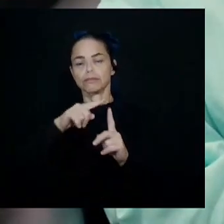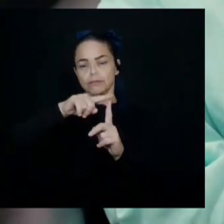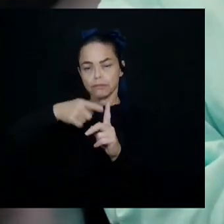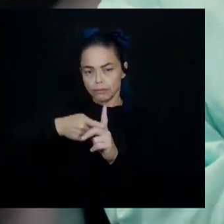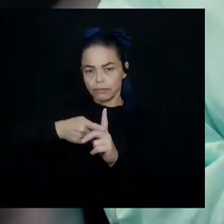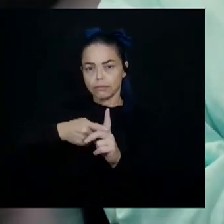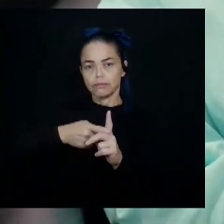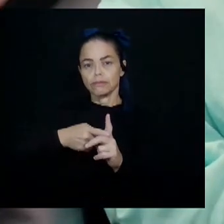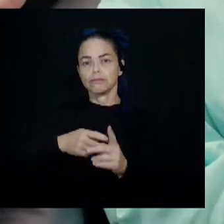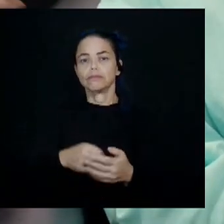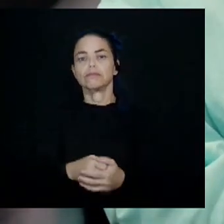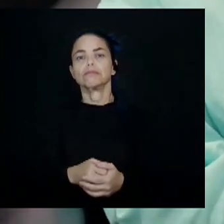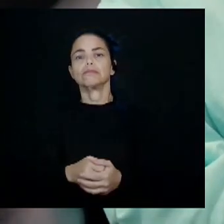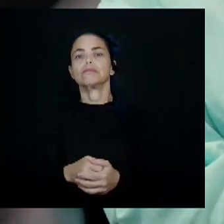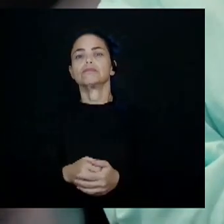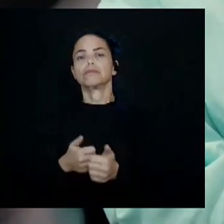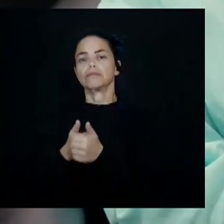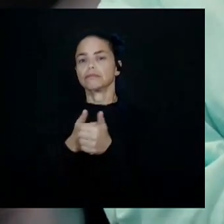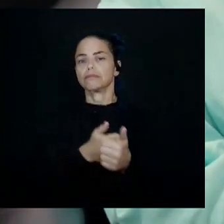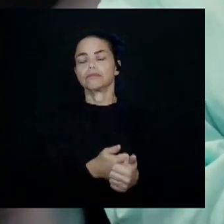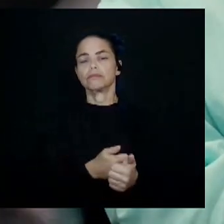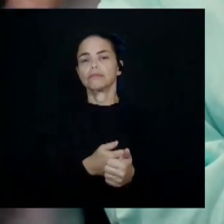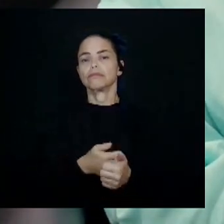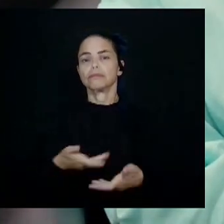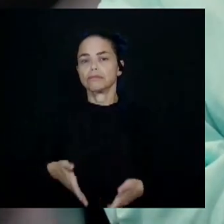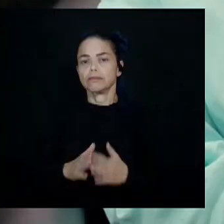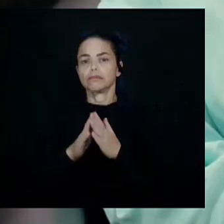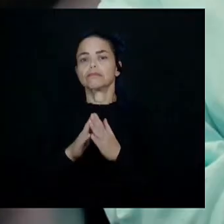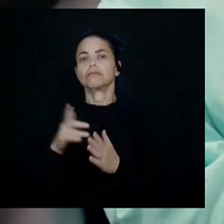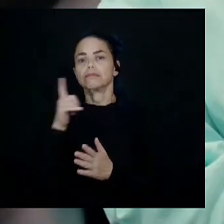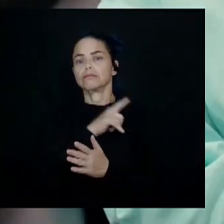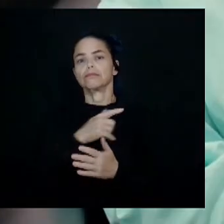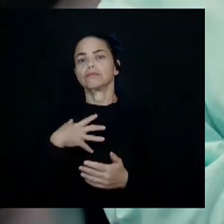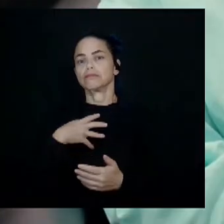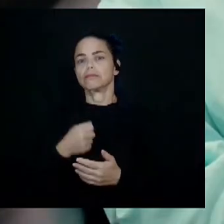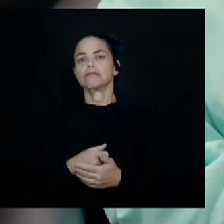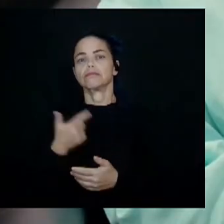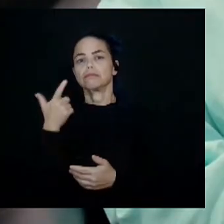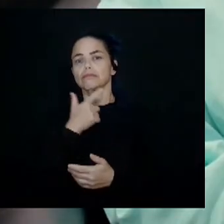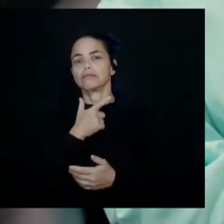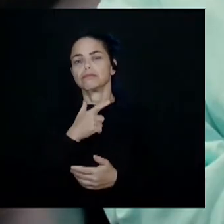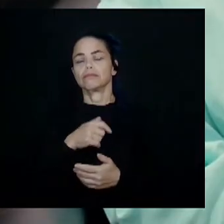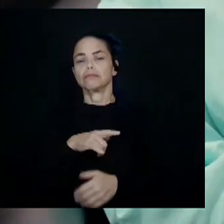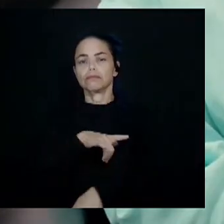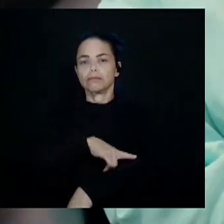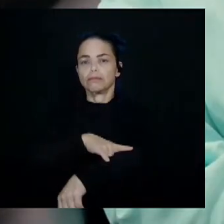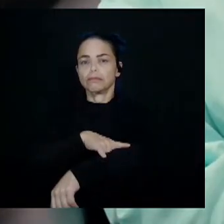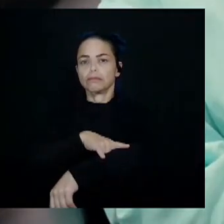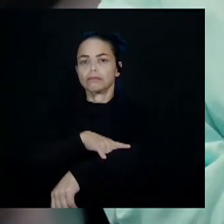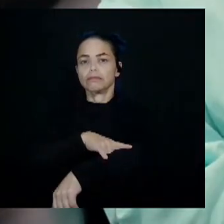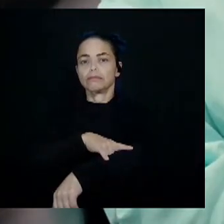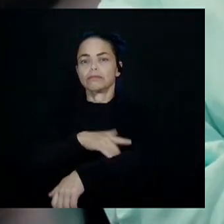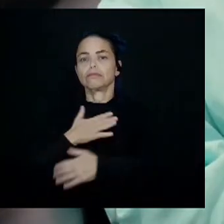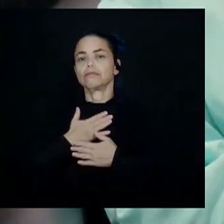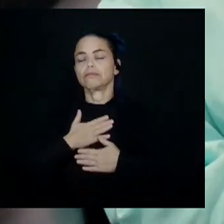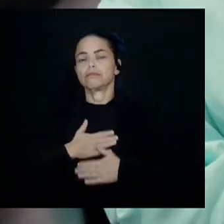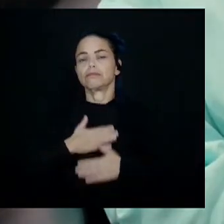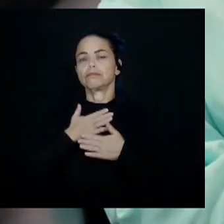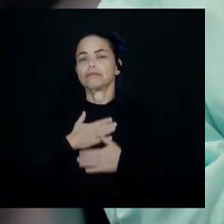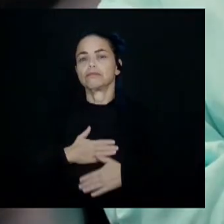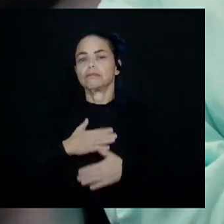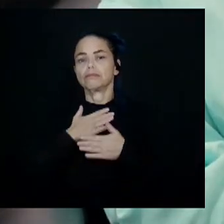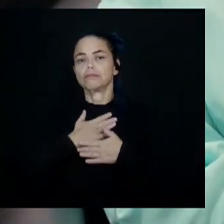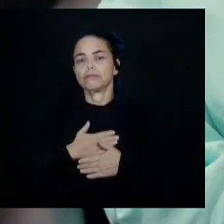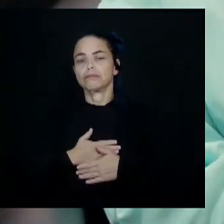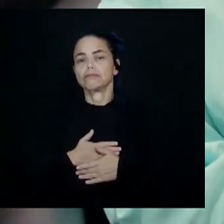depois acompanho, que elas falam que depois que ganham filhos não conseguem ir ao banheiro sossegada. Sim, verdade. Então, a